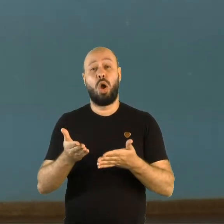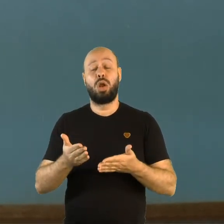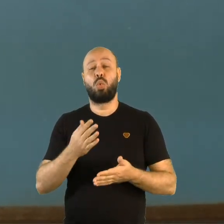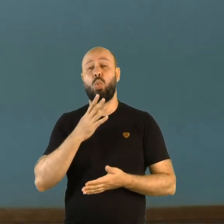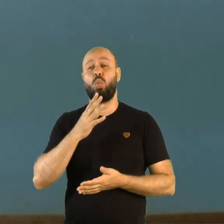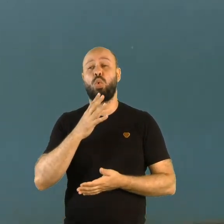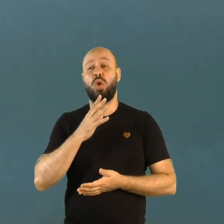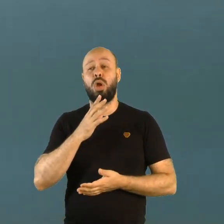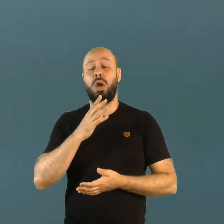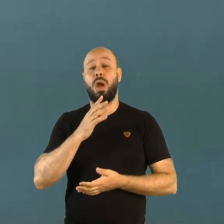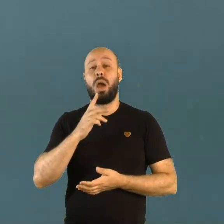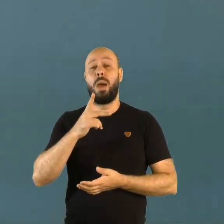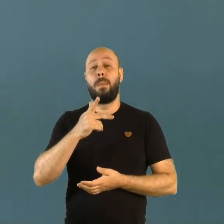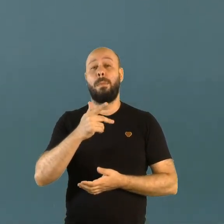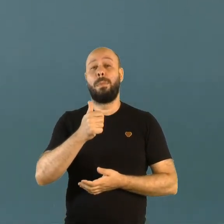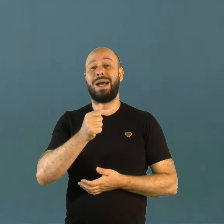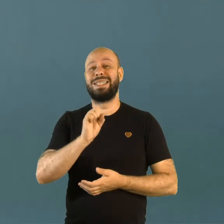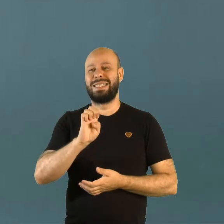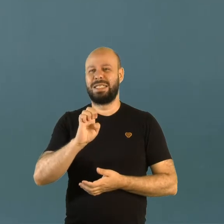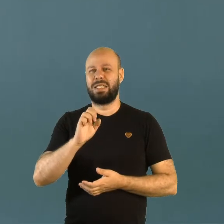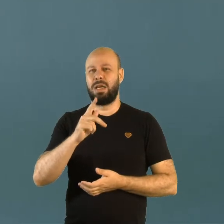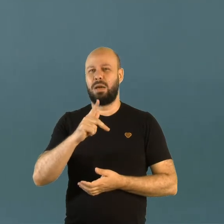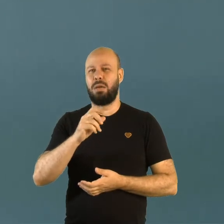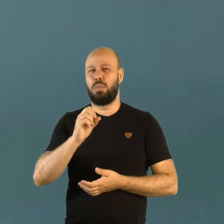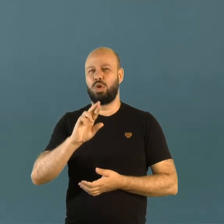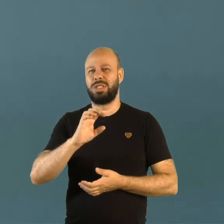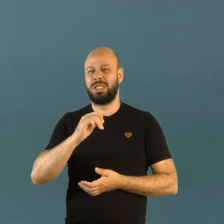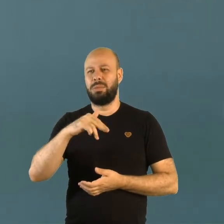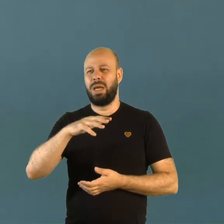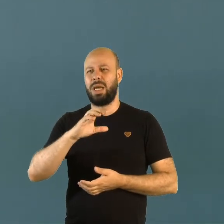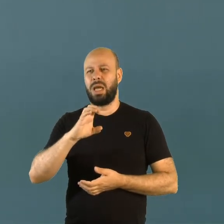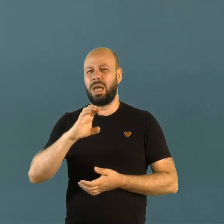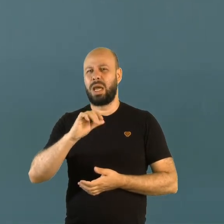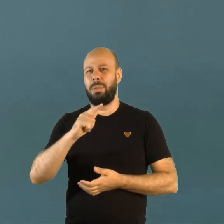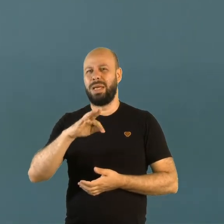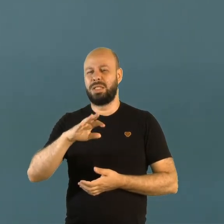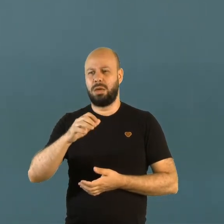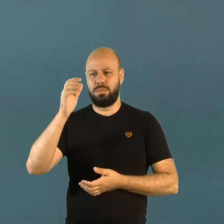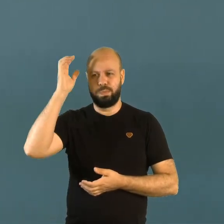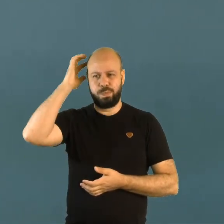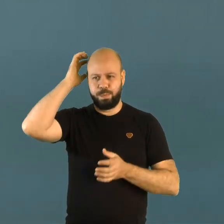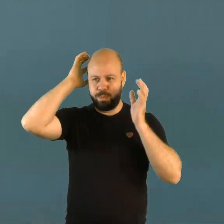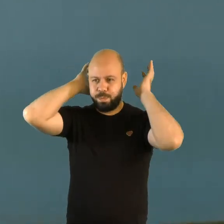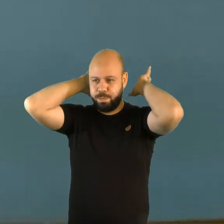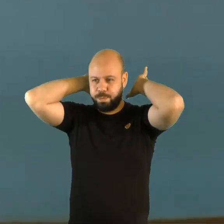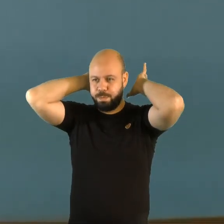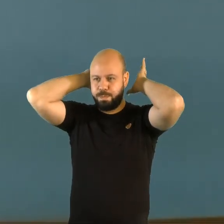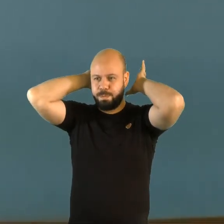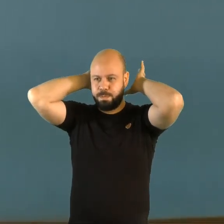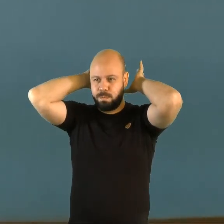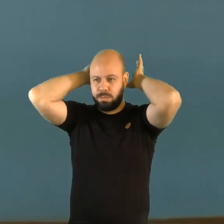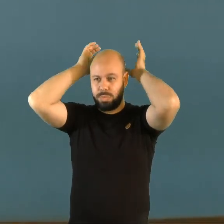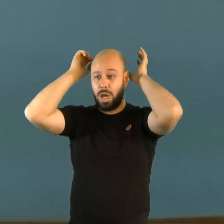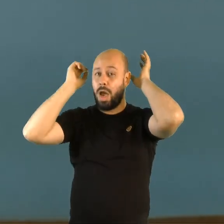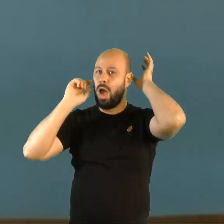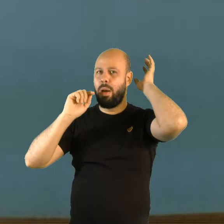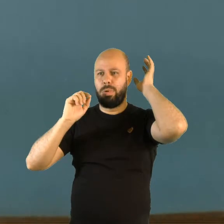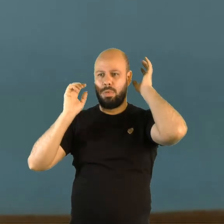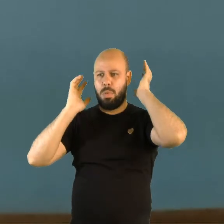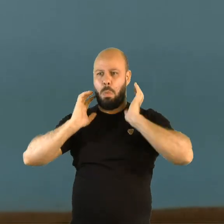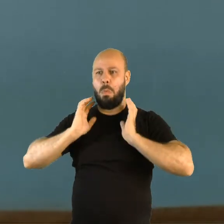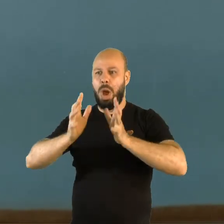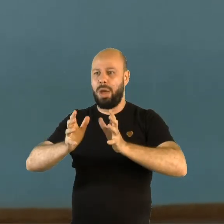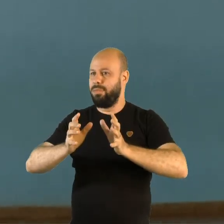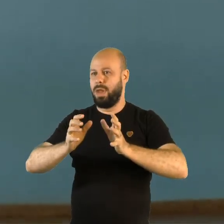conhecer o passe por cima da cabeça ó passe por cima da cabeça já está dizendo que ele é feito